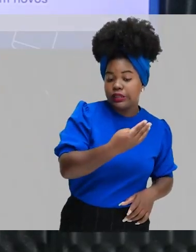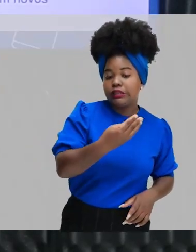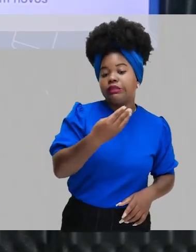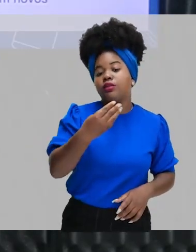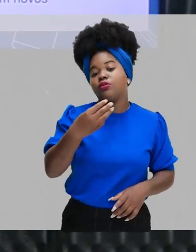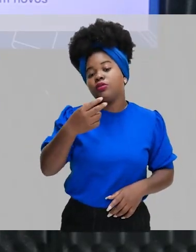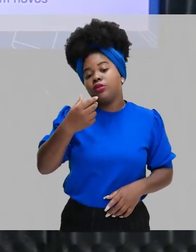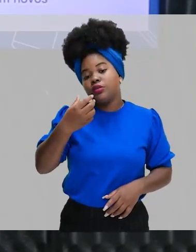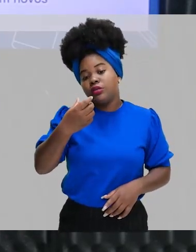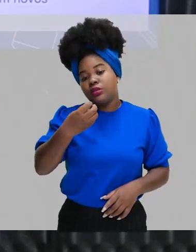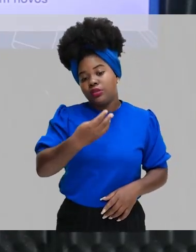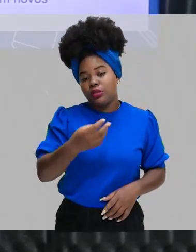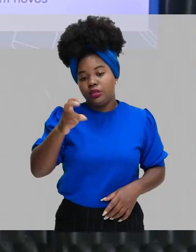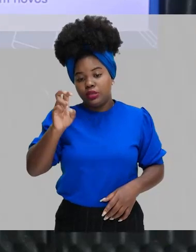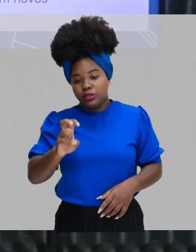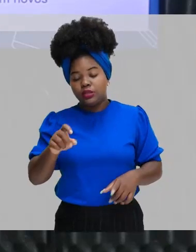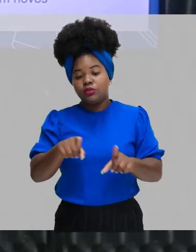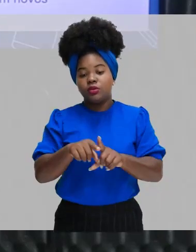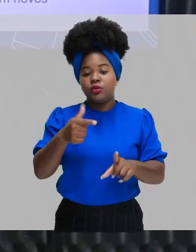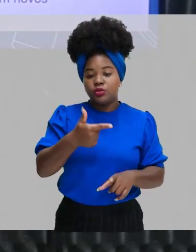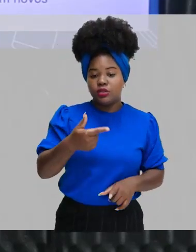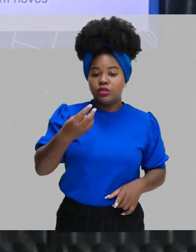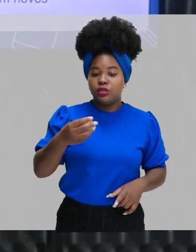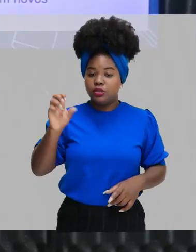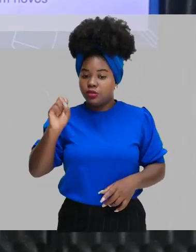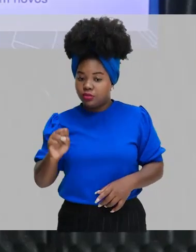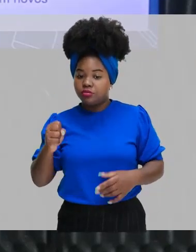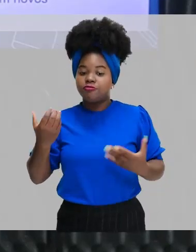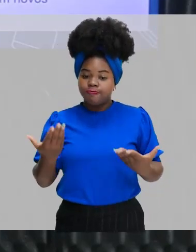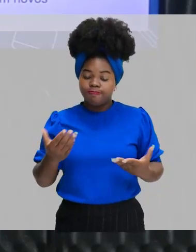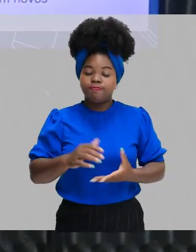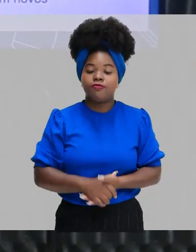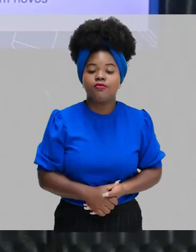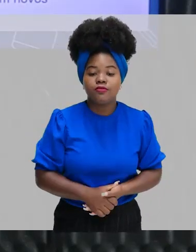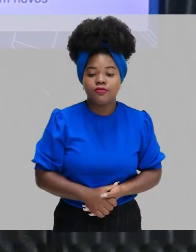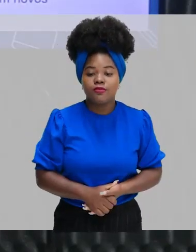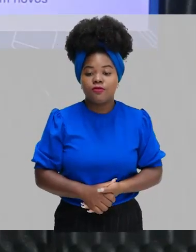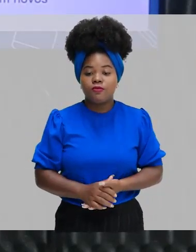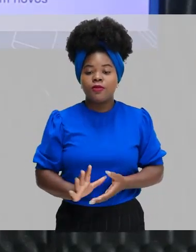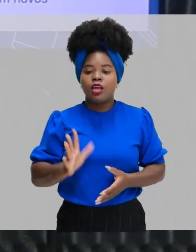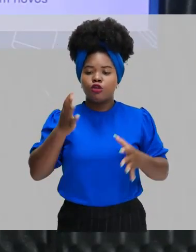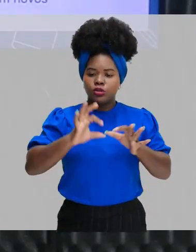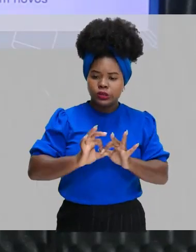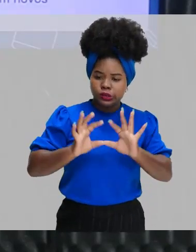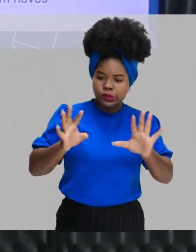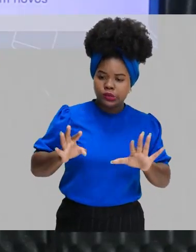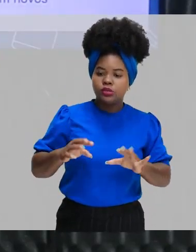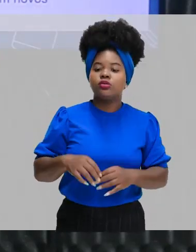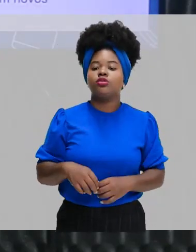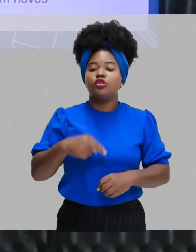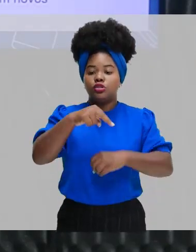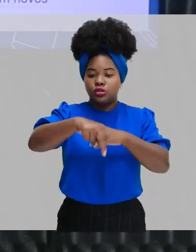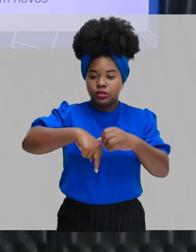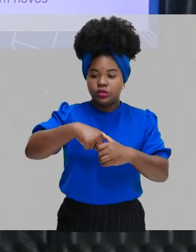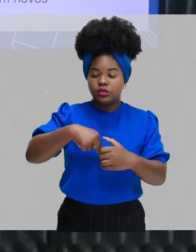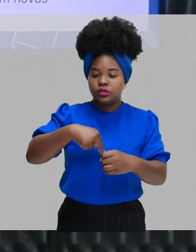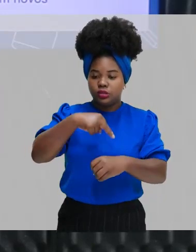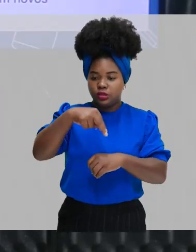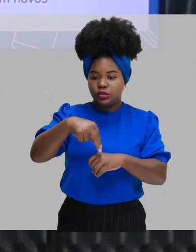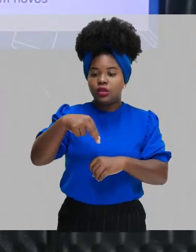238 a fião do urânio 235 ocorre uma liberação de neutros